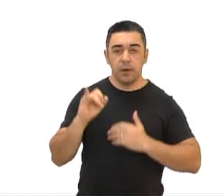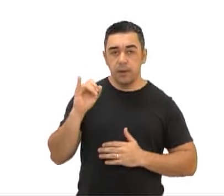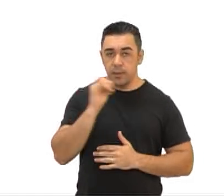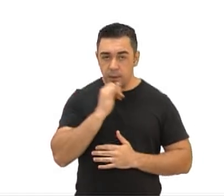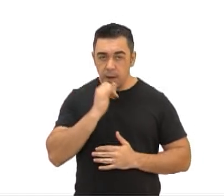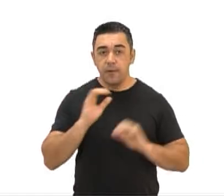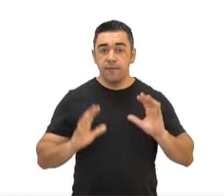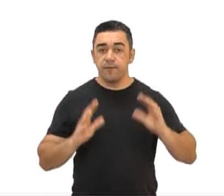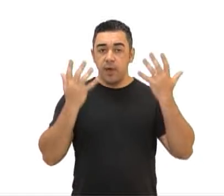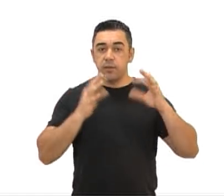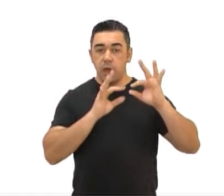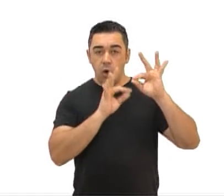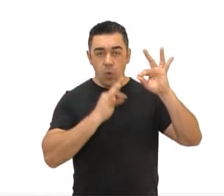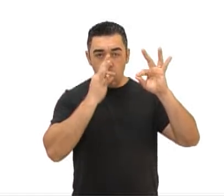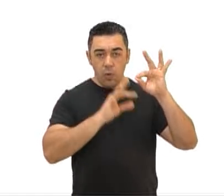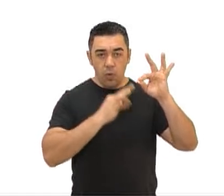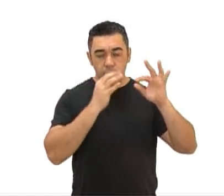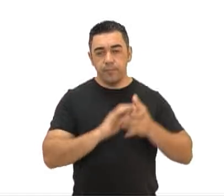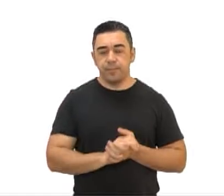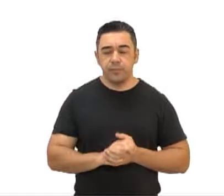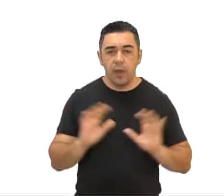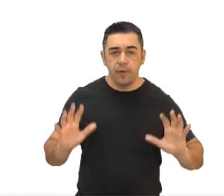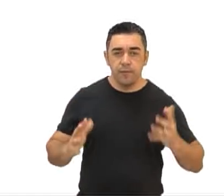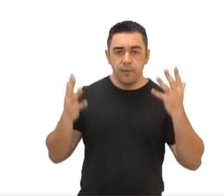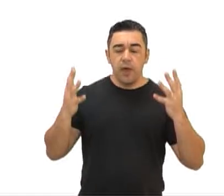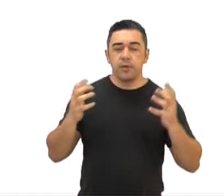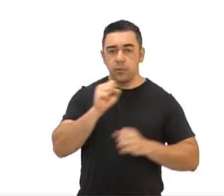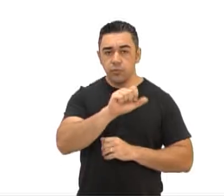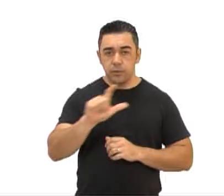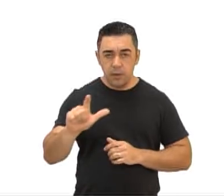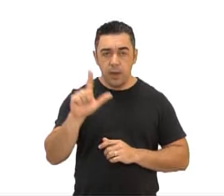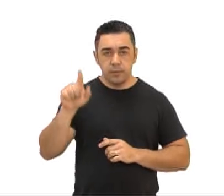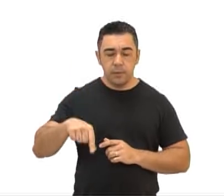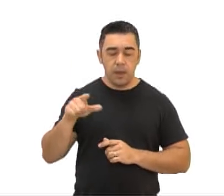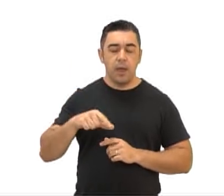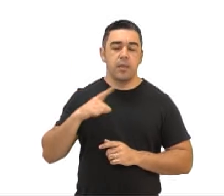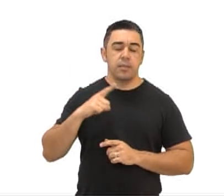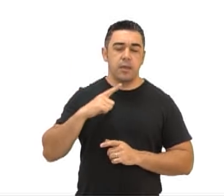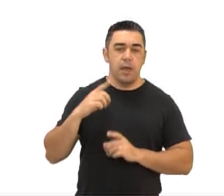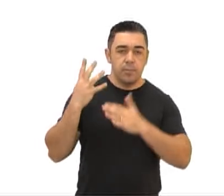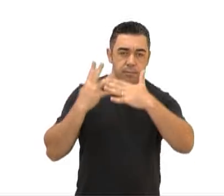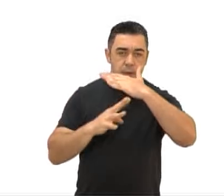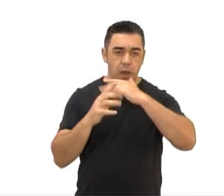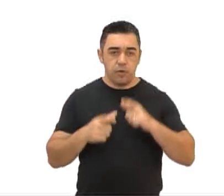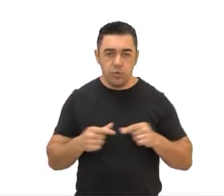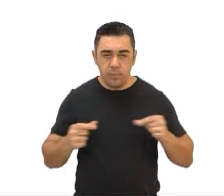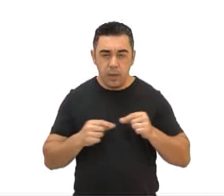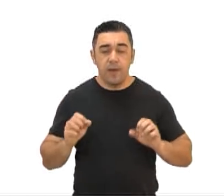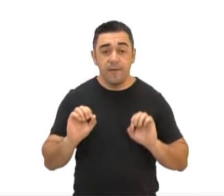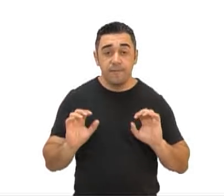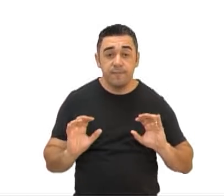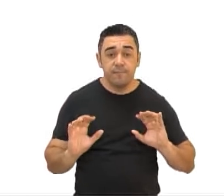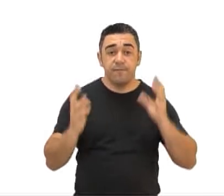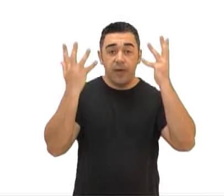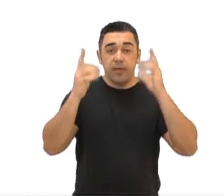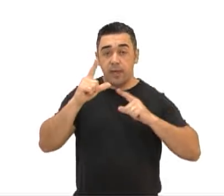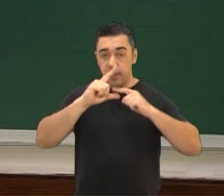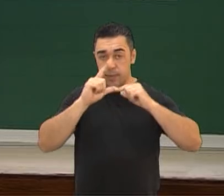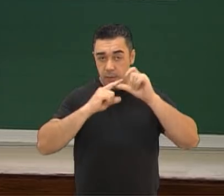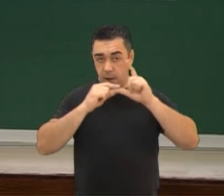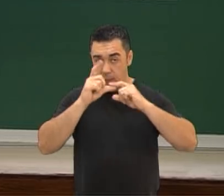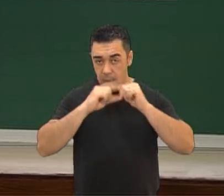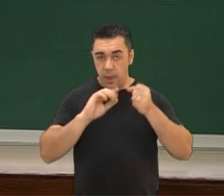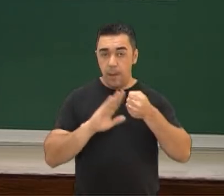uva. Festa típica do sudeste, com influência da imigração japonesa, a festa das estrelas no bairro da Liberdade. Então,